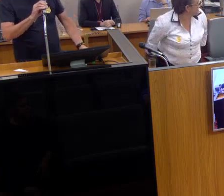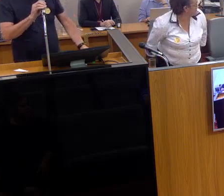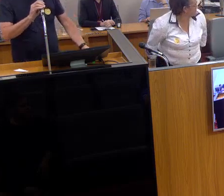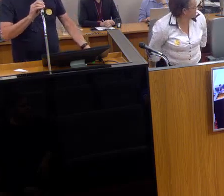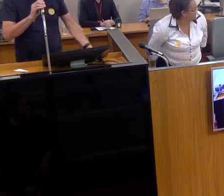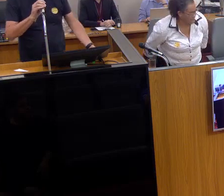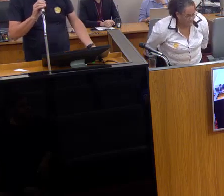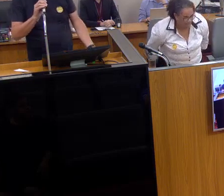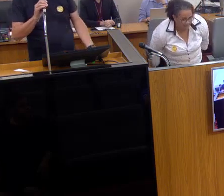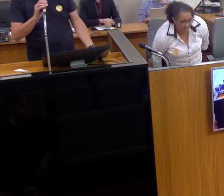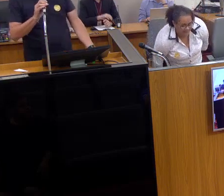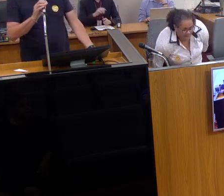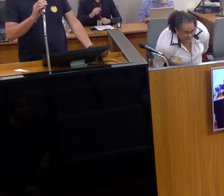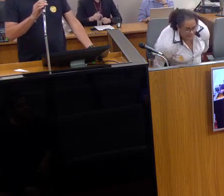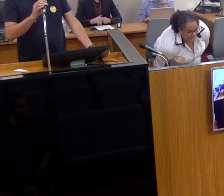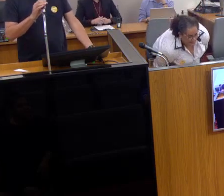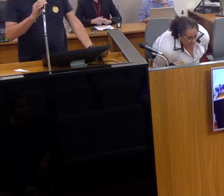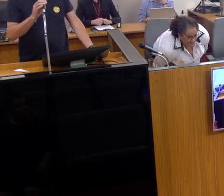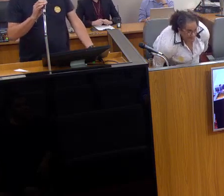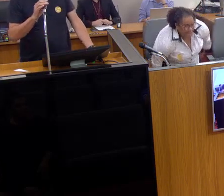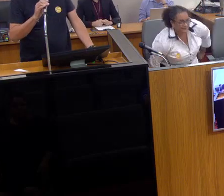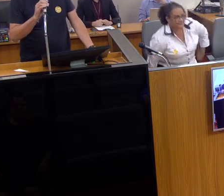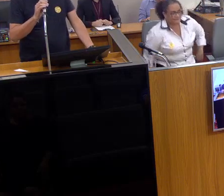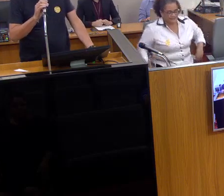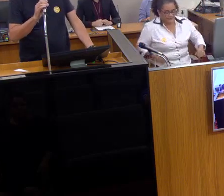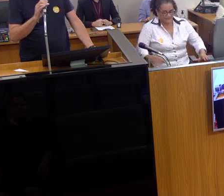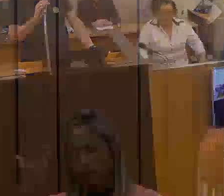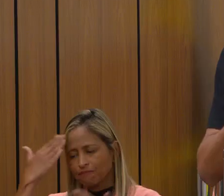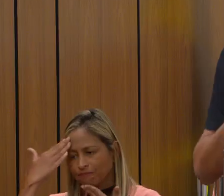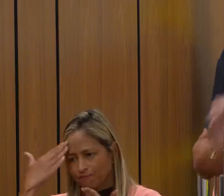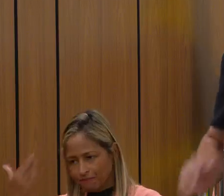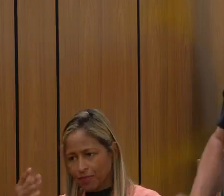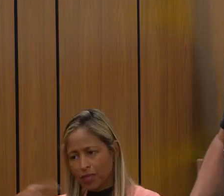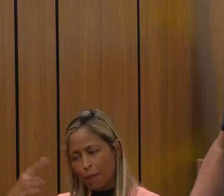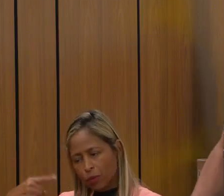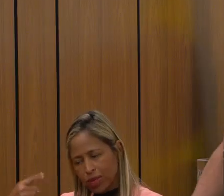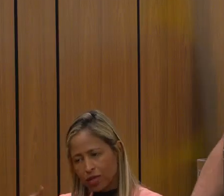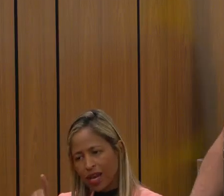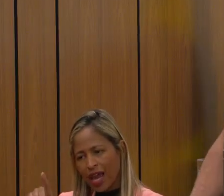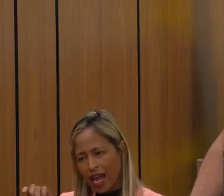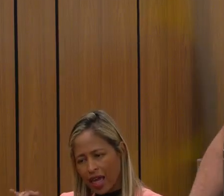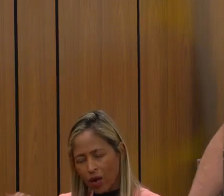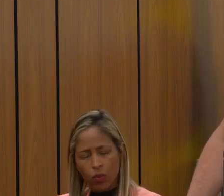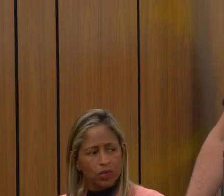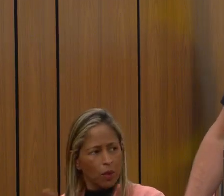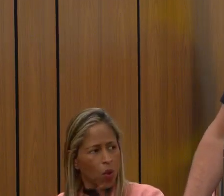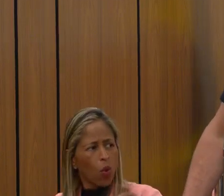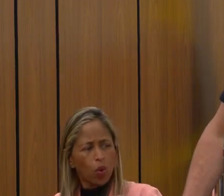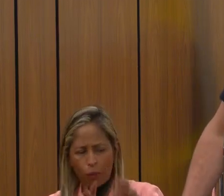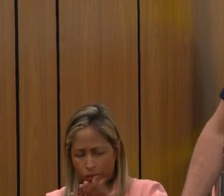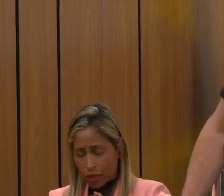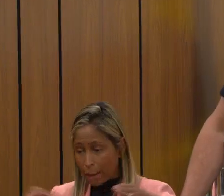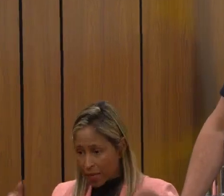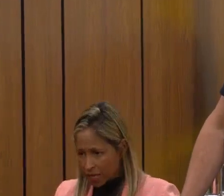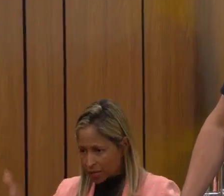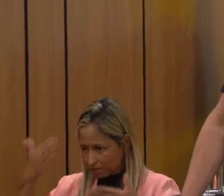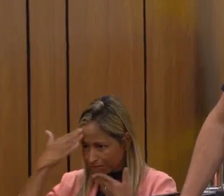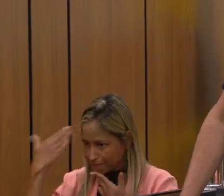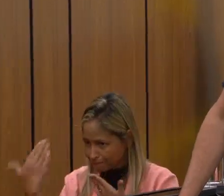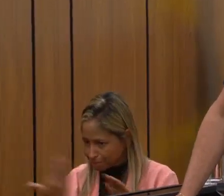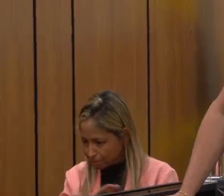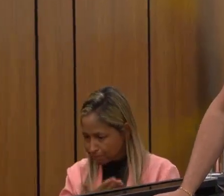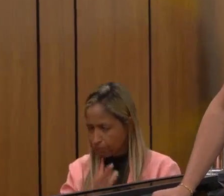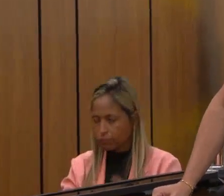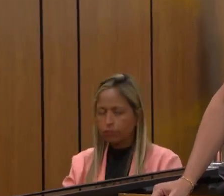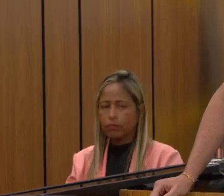gente boa tarde eu agradeço novamente ao Deputado Lelê com o pessoal aí né essa